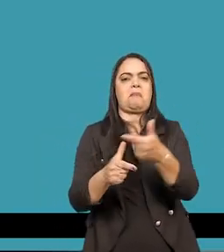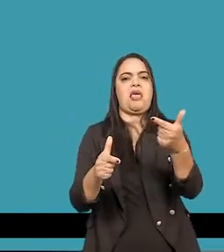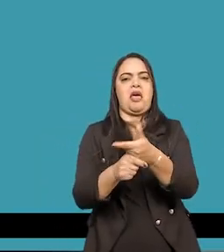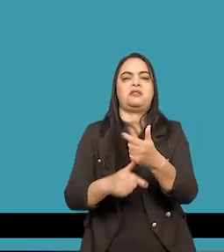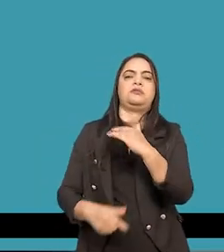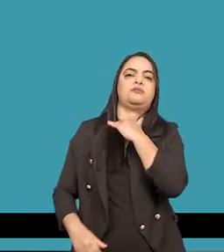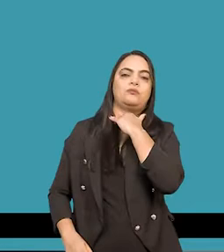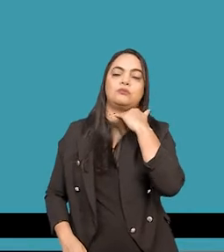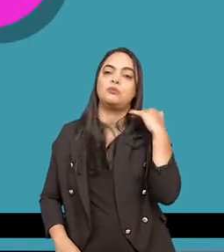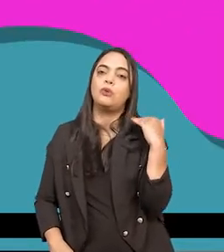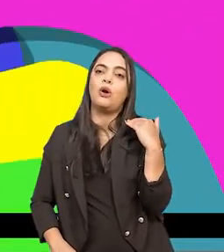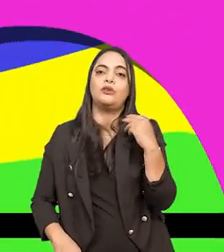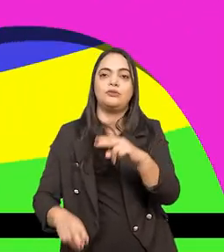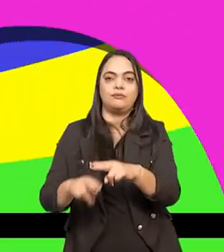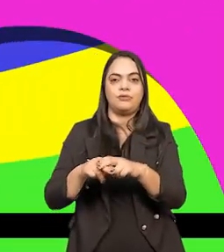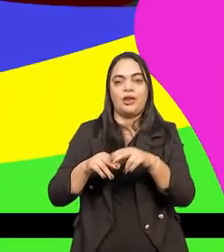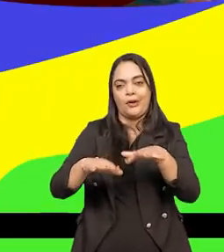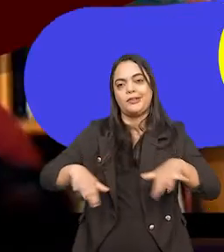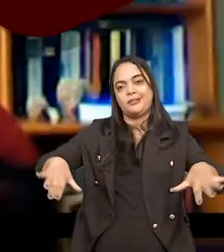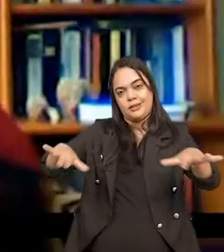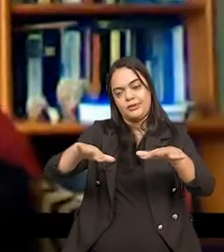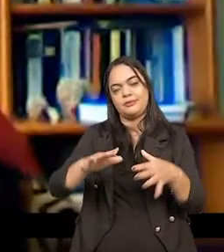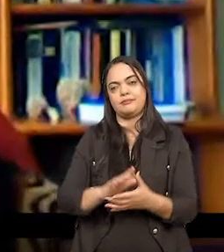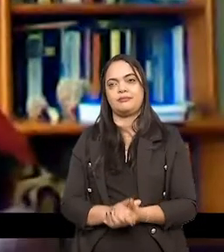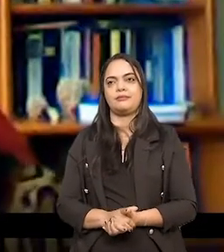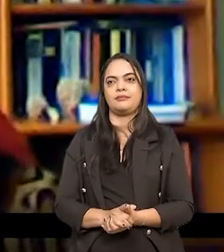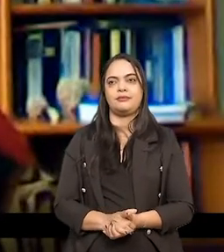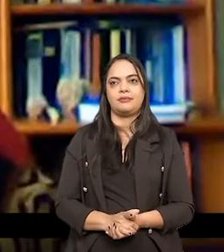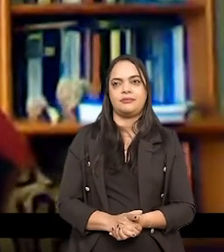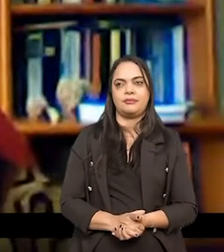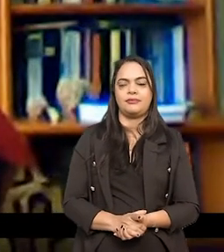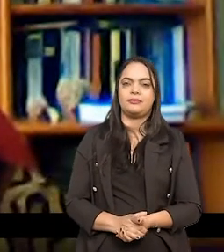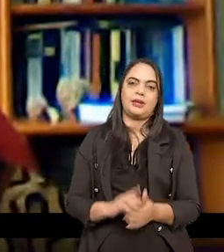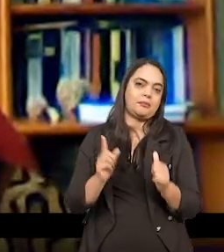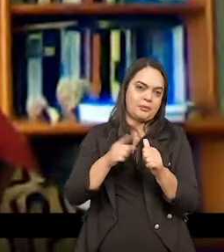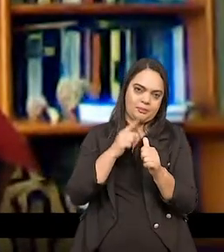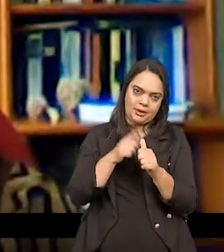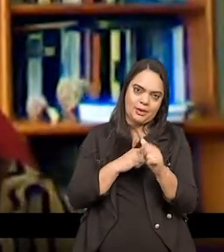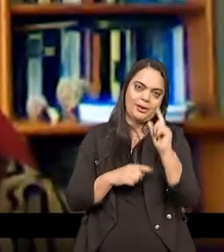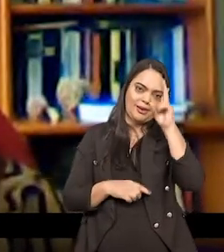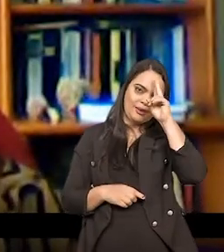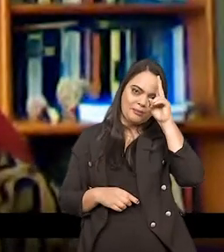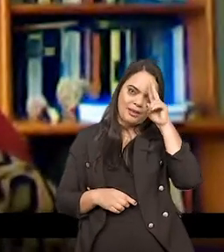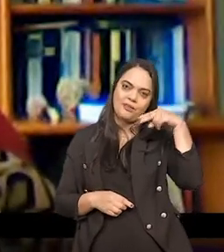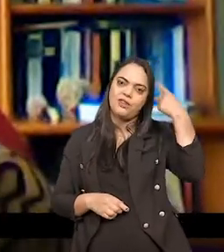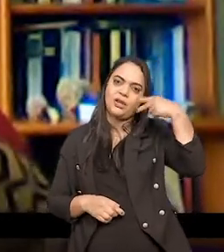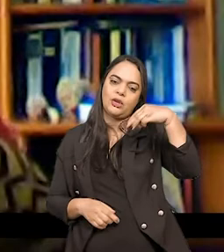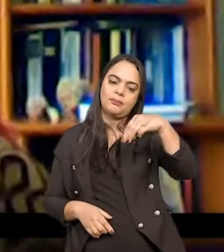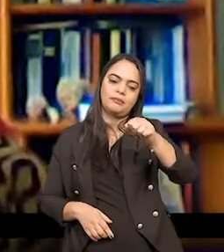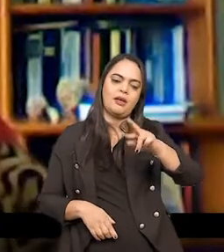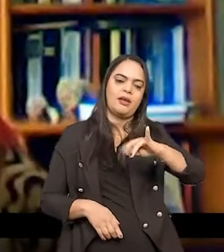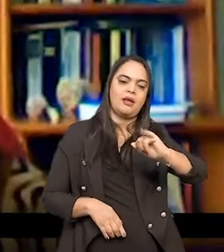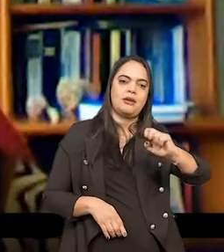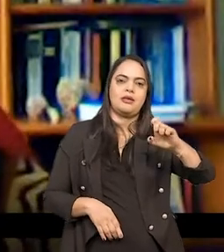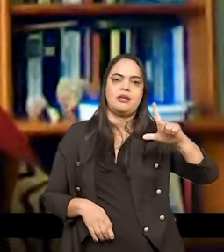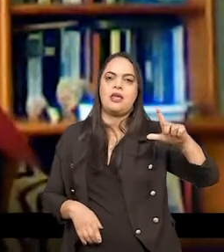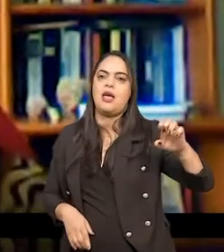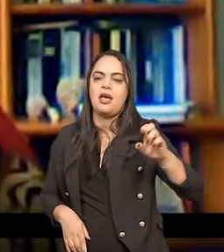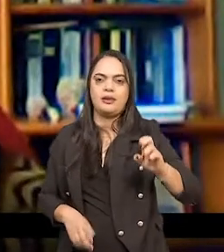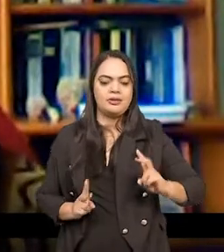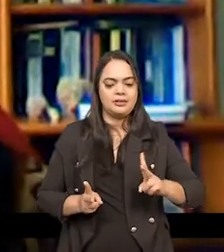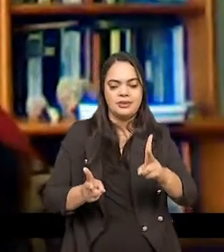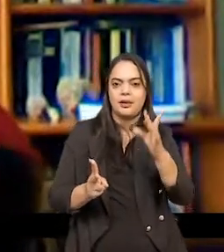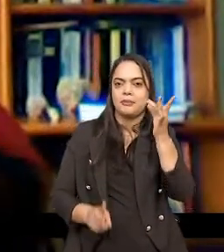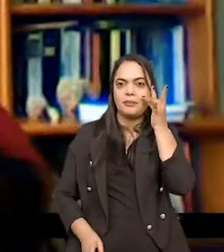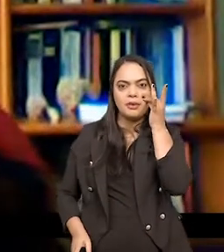parte de sociedade, né? Primeiro, Marielle presente sempre, né? Gente, olha, se a gente pensa assim, em